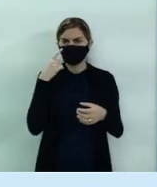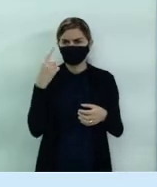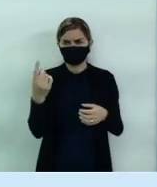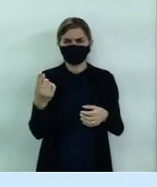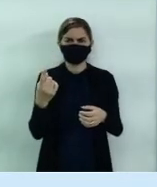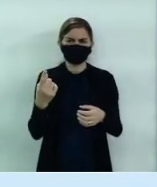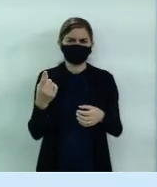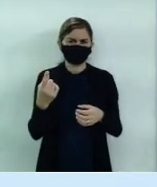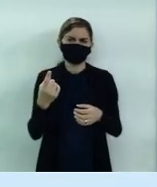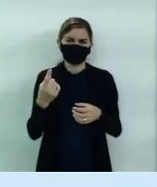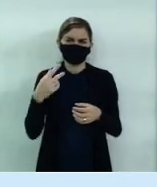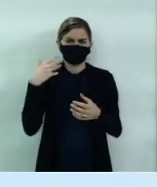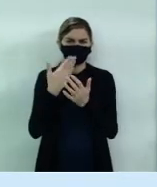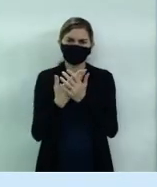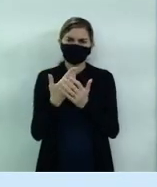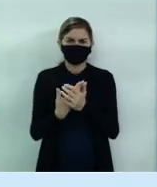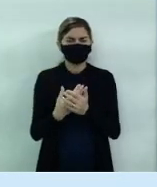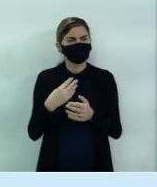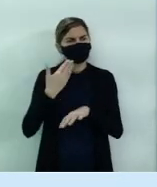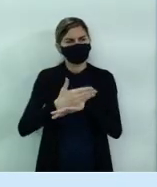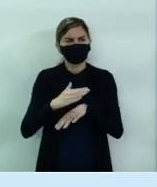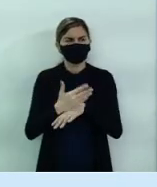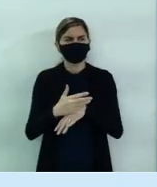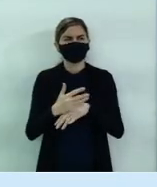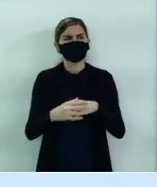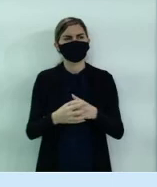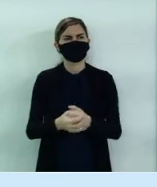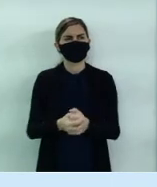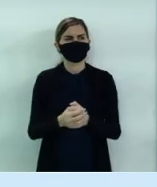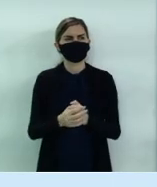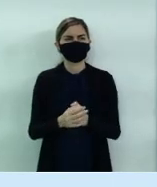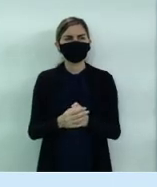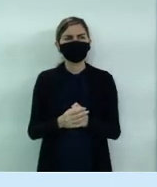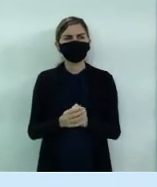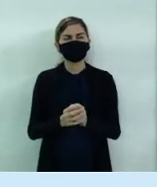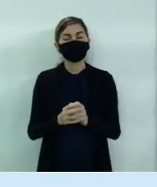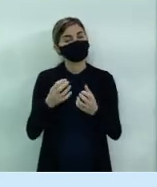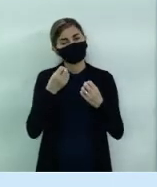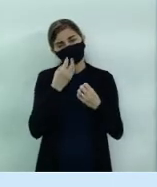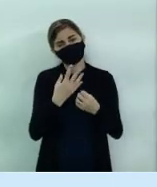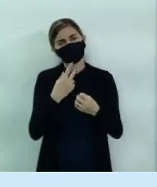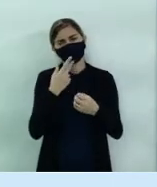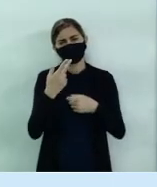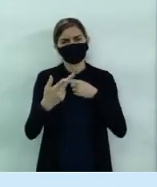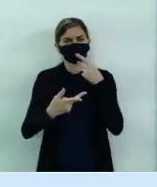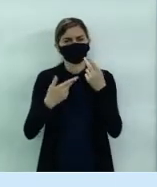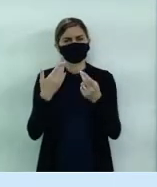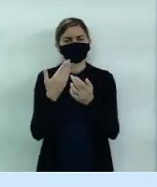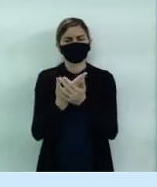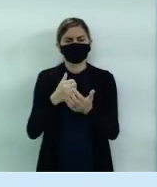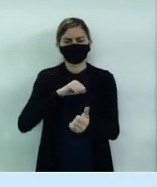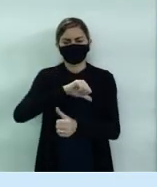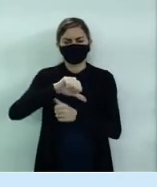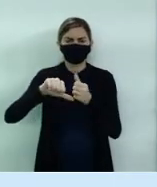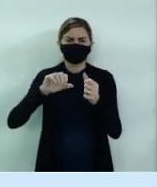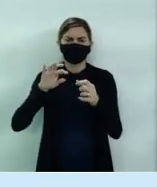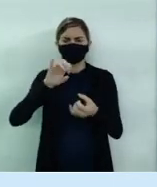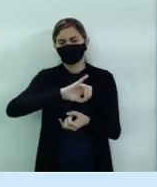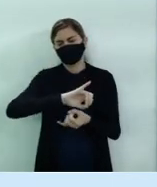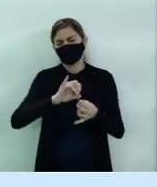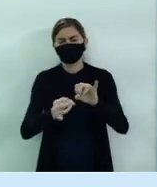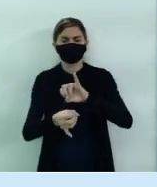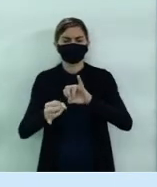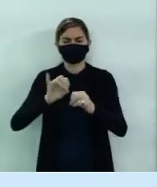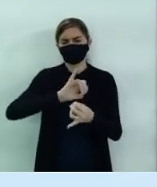vocês os tubos de ensaio, né? Bom, e aí quando se fala de mistura e transformação química, a